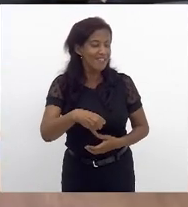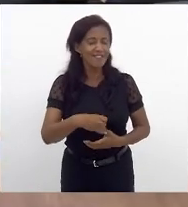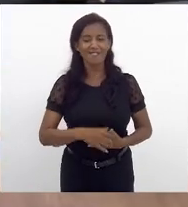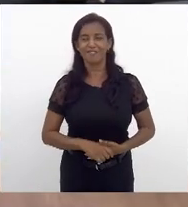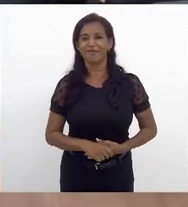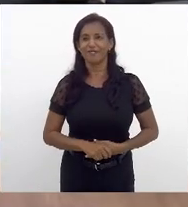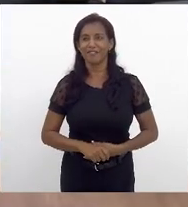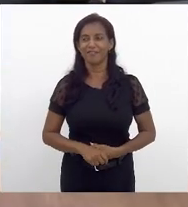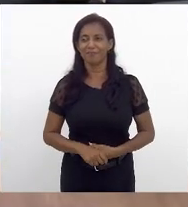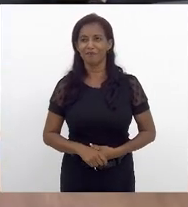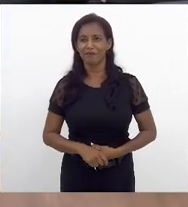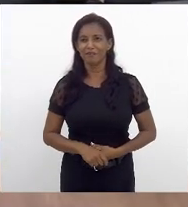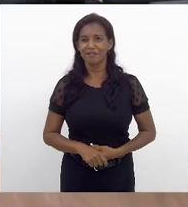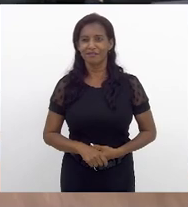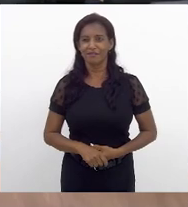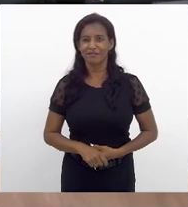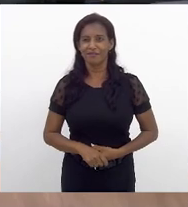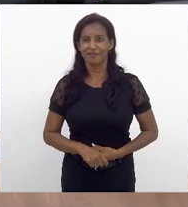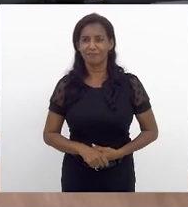Sim.